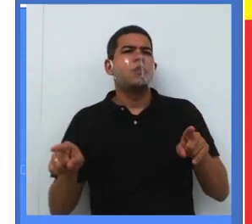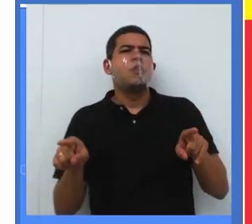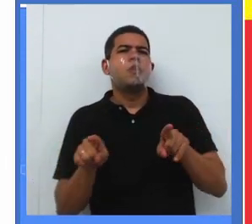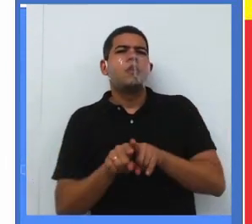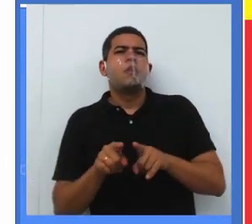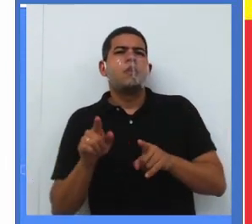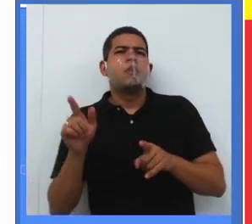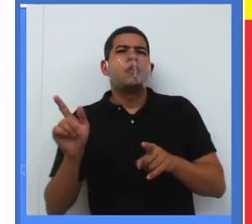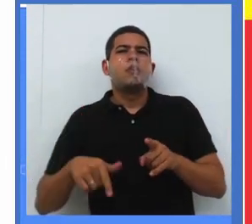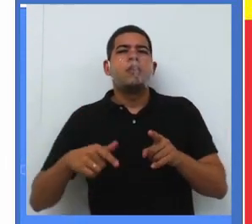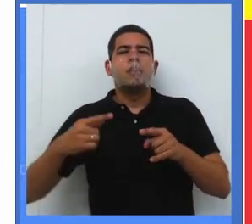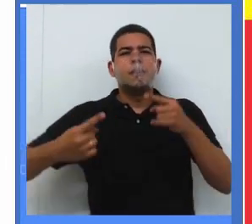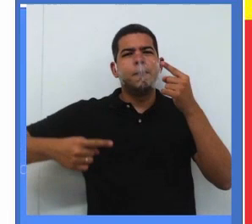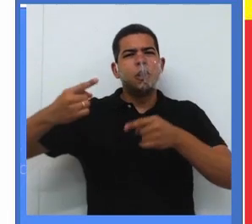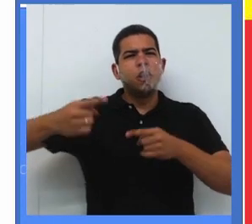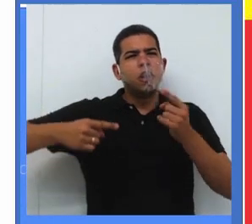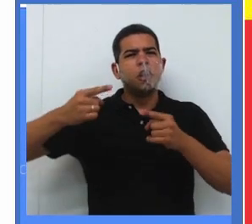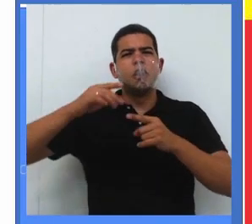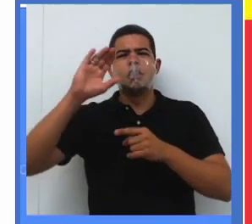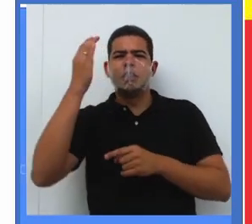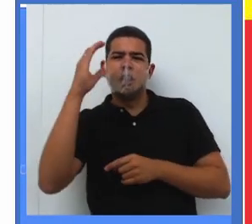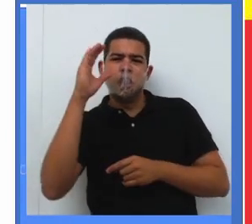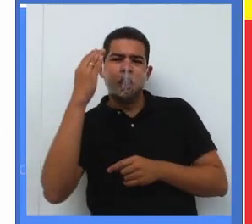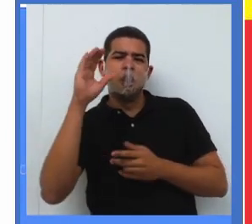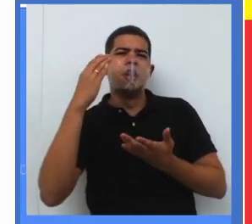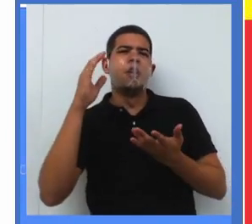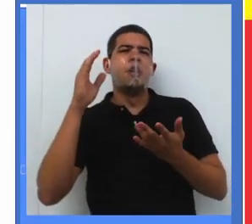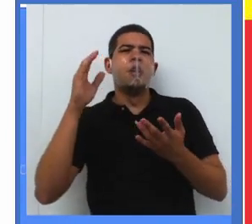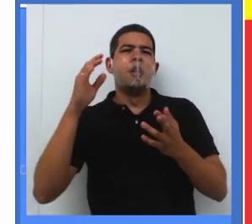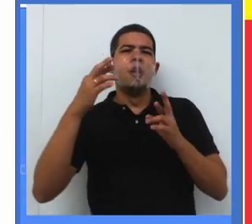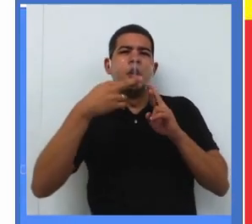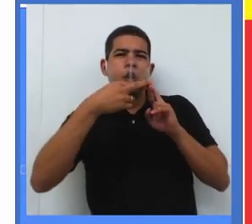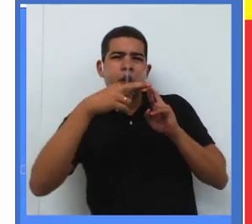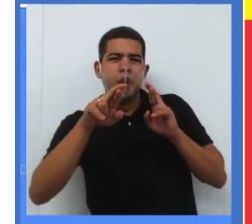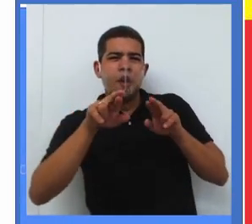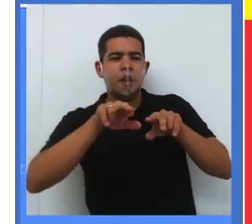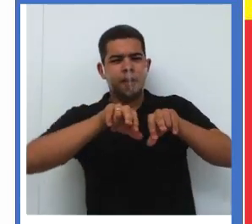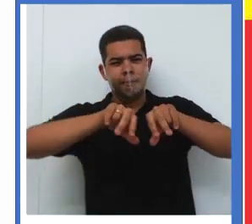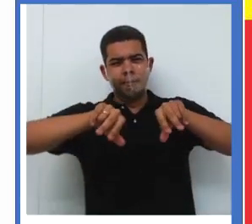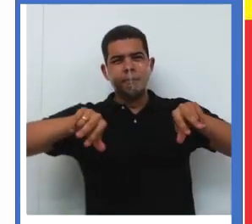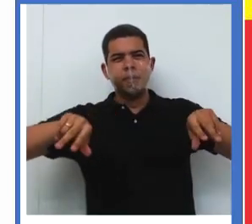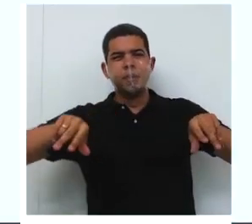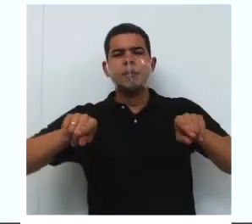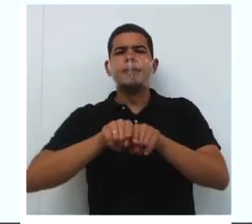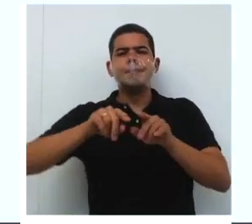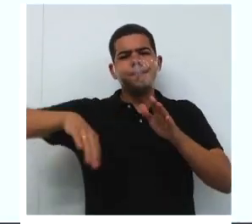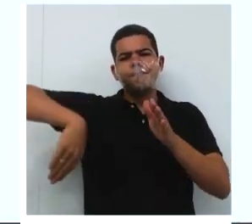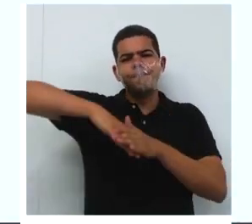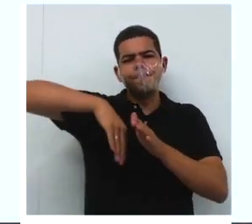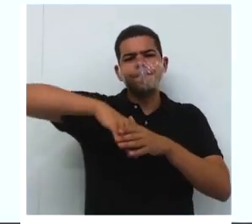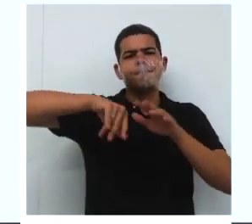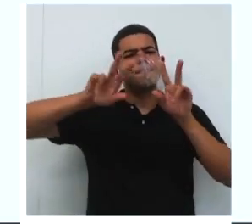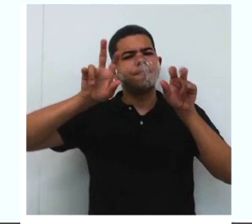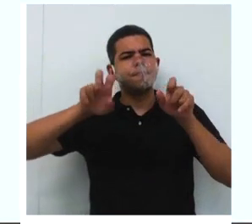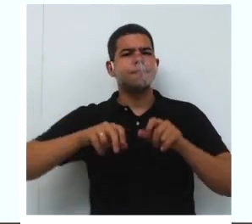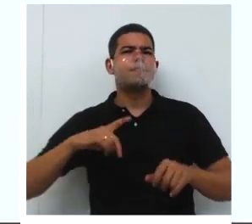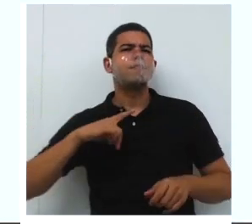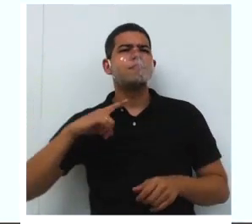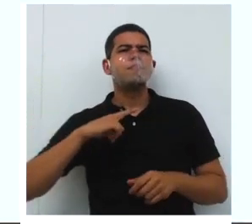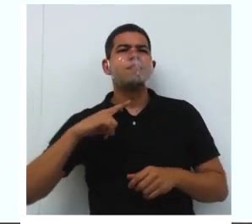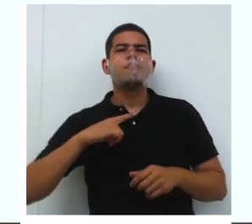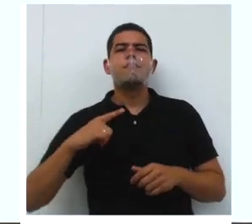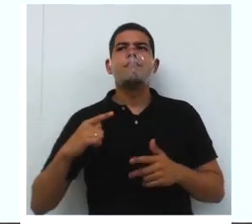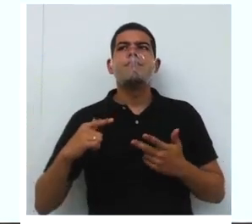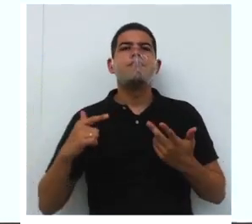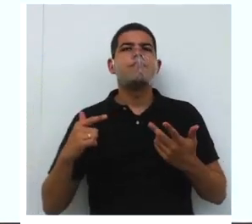campo da política, no campo das ciências, da religiosidade, até no futebol. Você tem o quê? Um